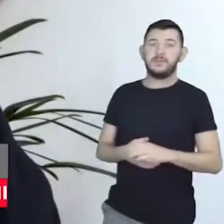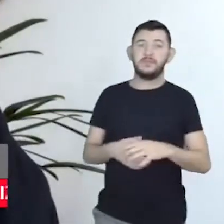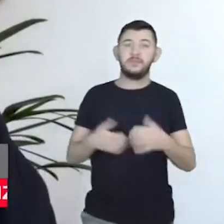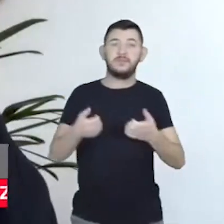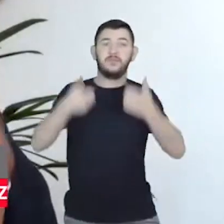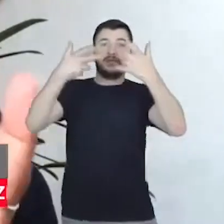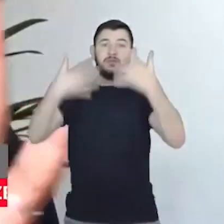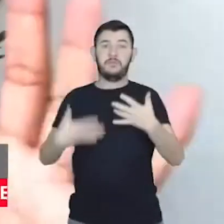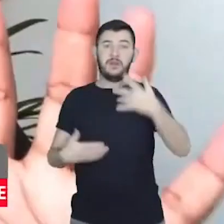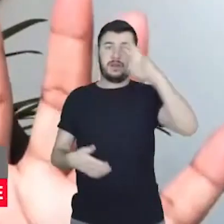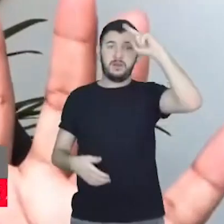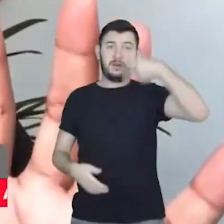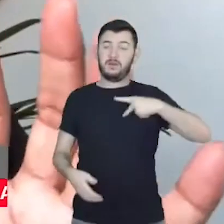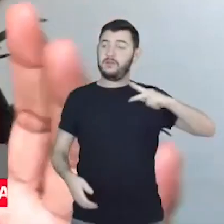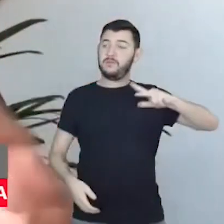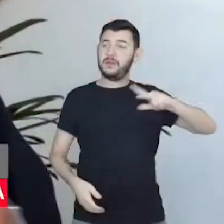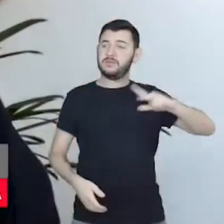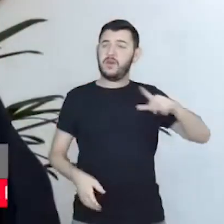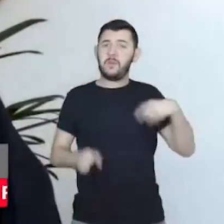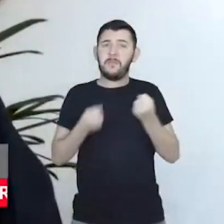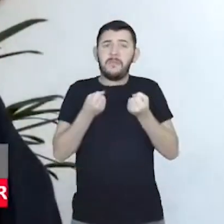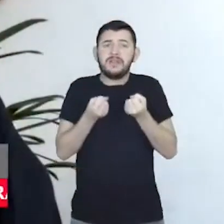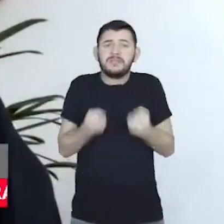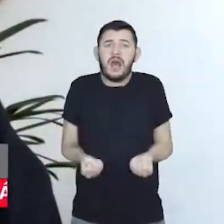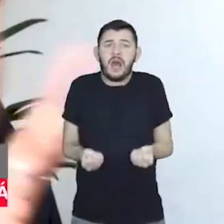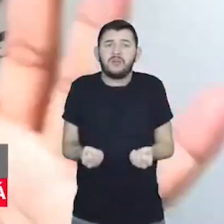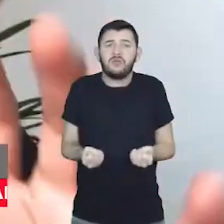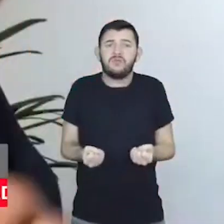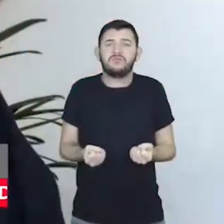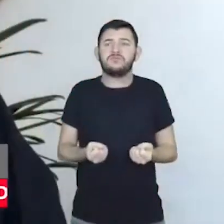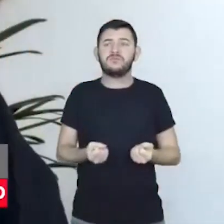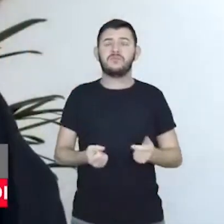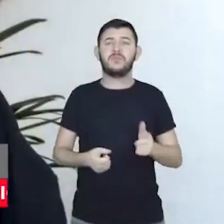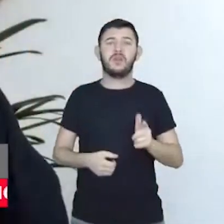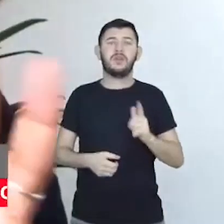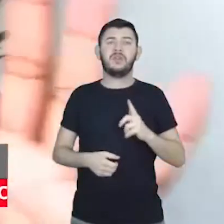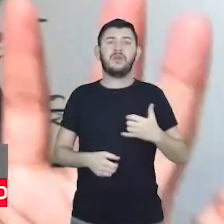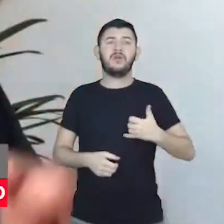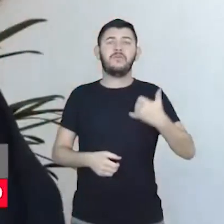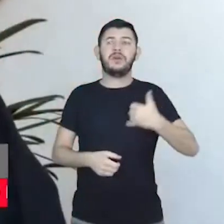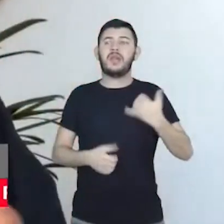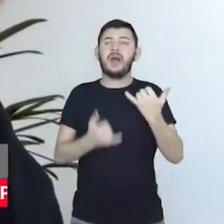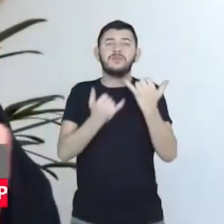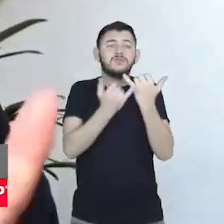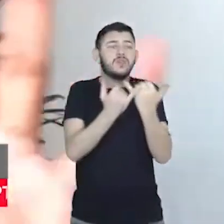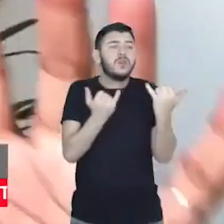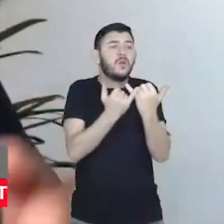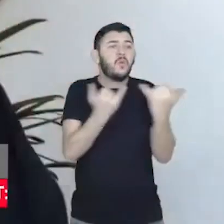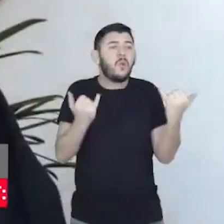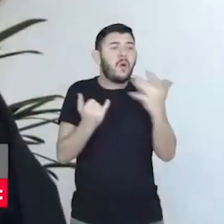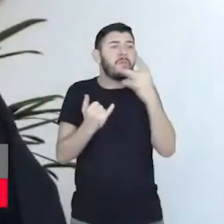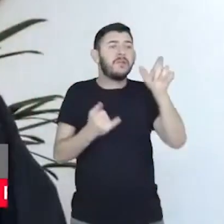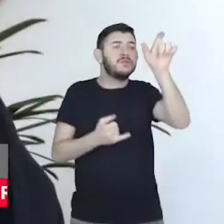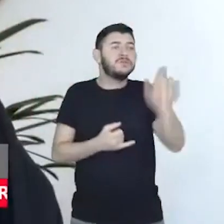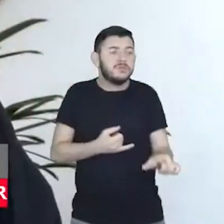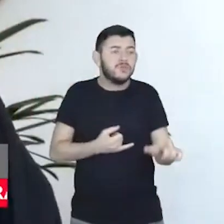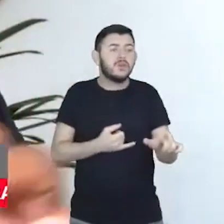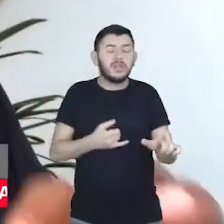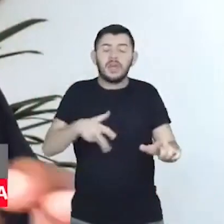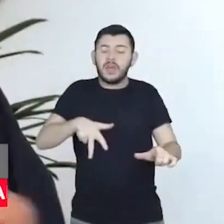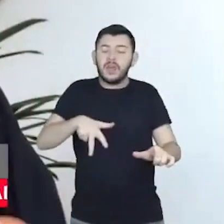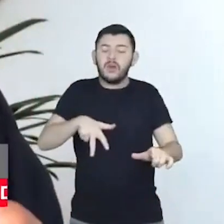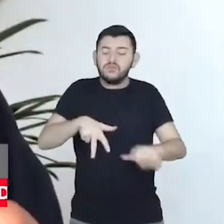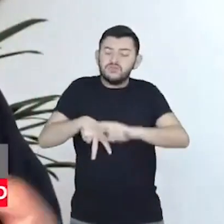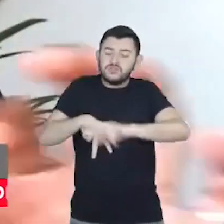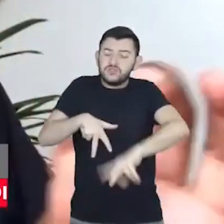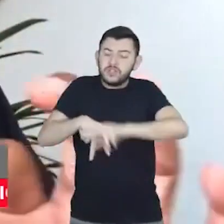pessoal, é muito pesado eu ter uma idade semelhante, o mesmo gênero, a mesma cor e vir